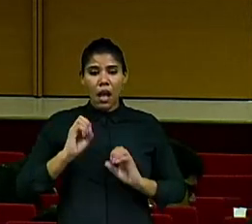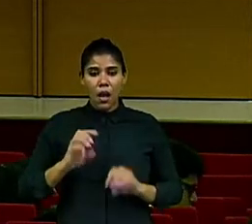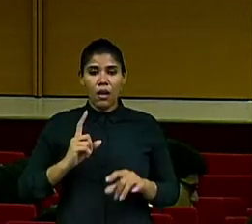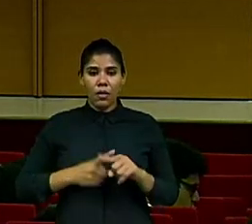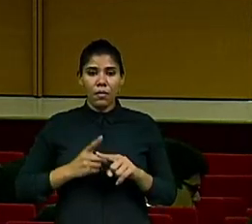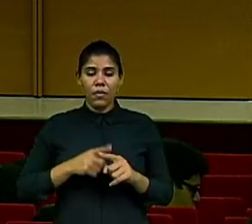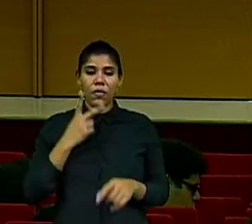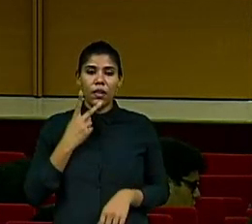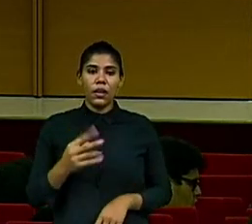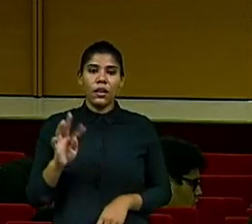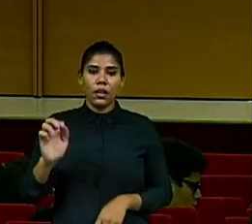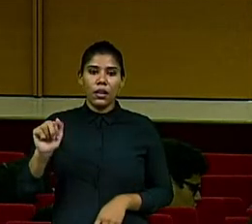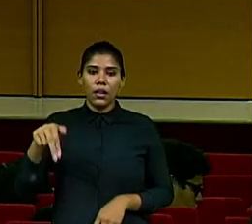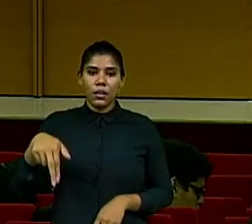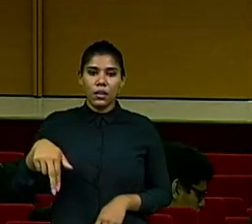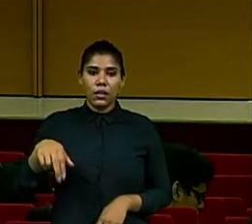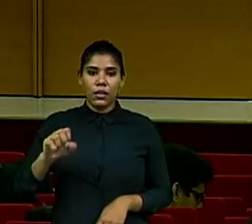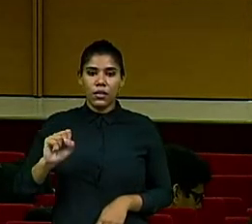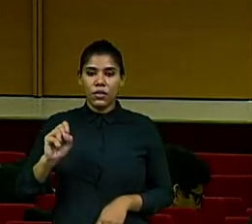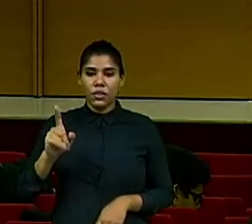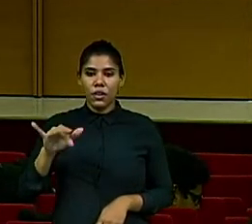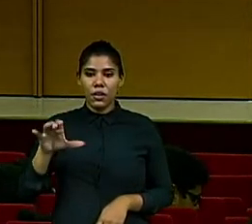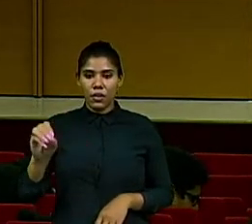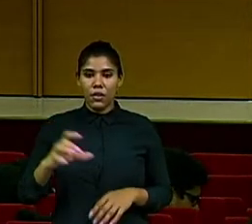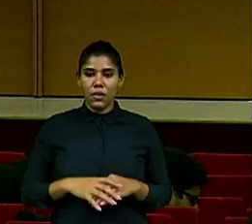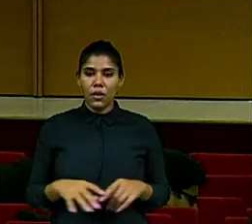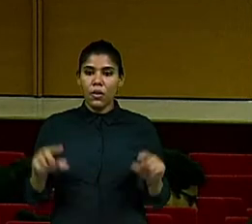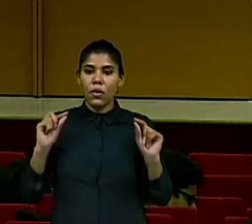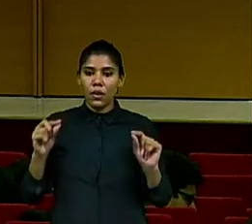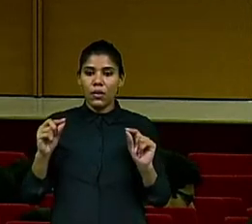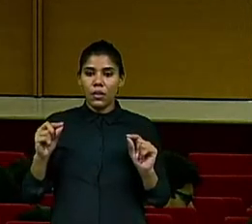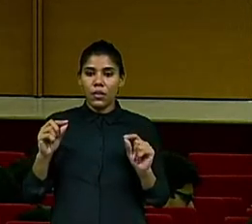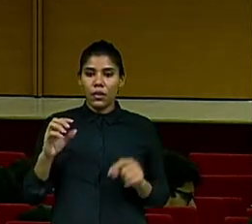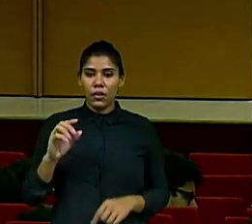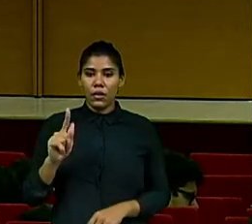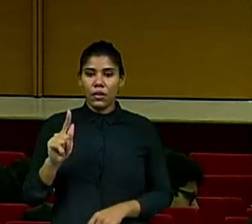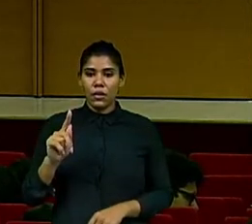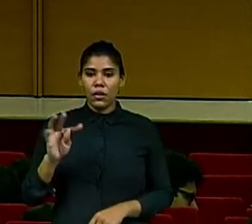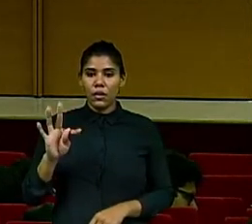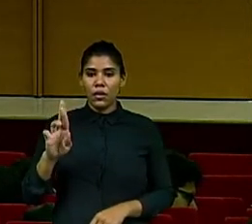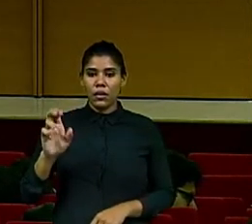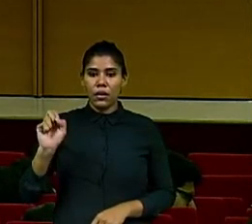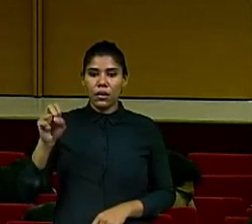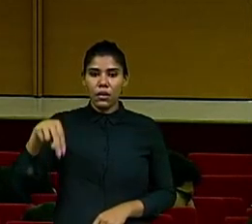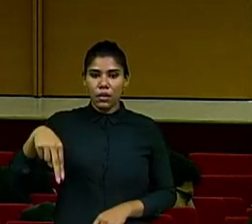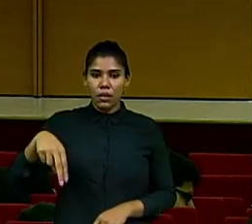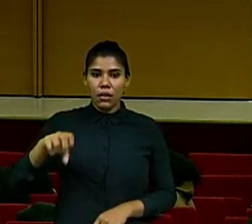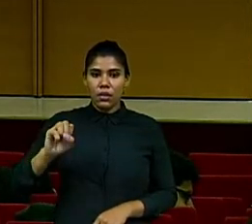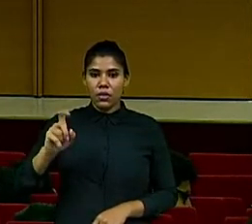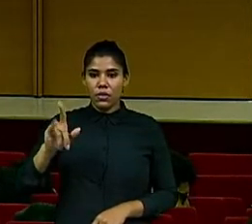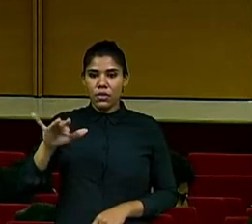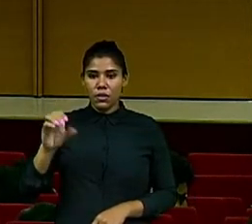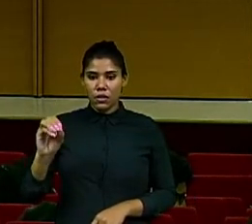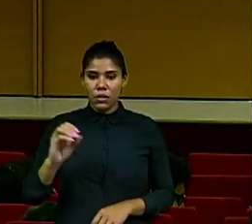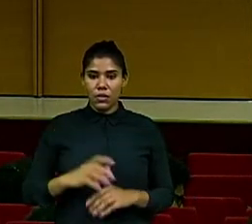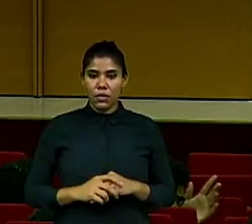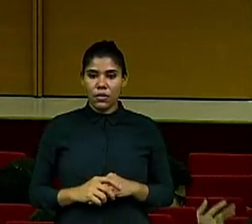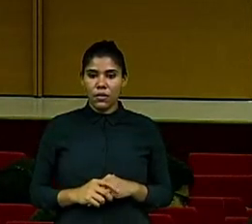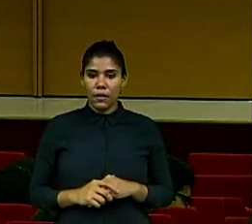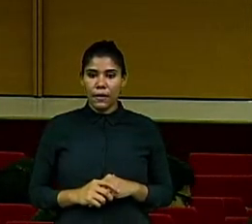transgenia de transgênico e o que é o organismo transgênico é um organismo que recebeu o gene de outro